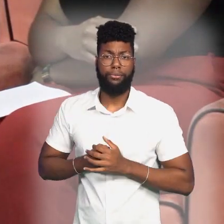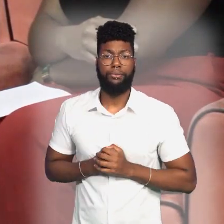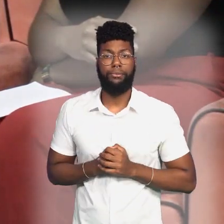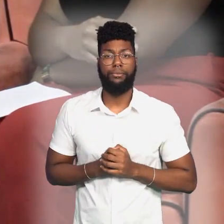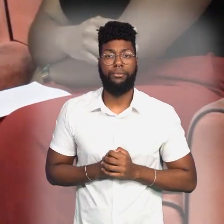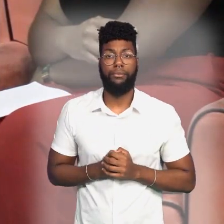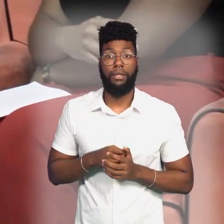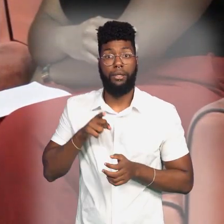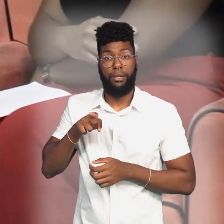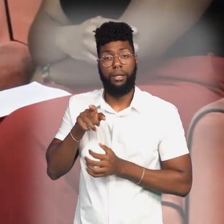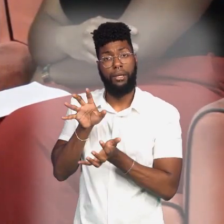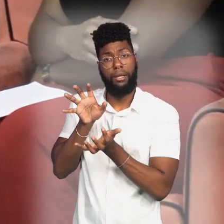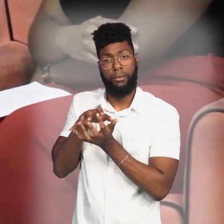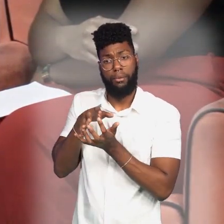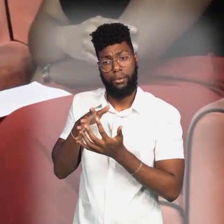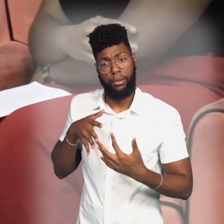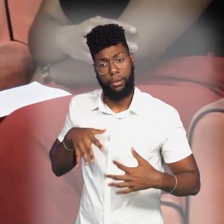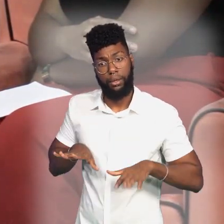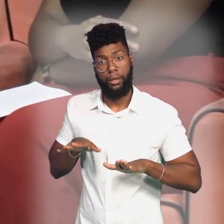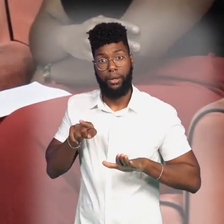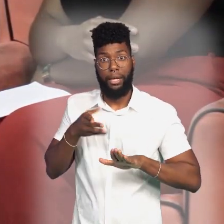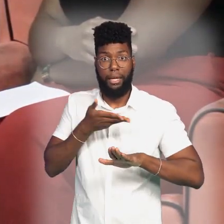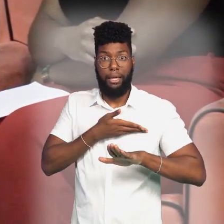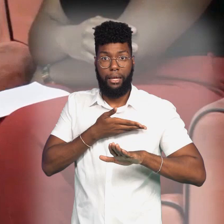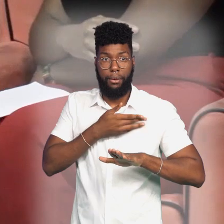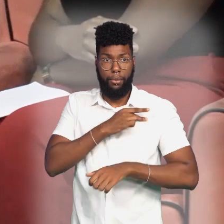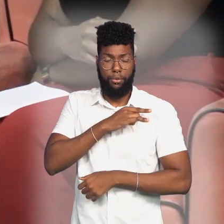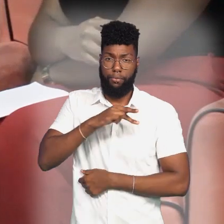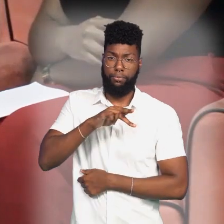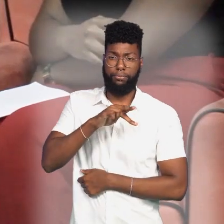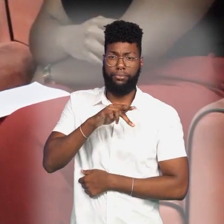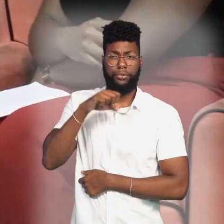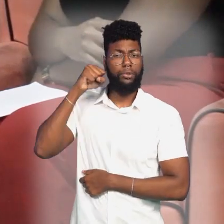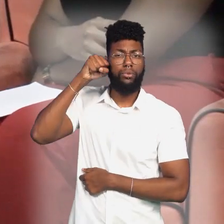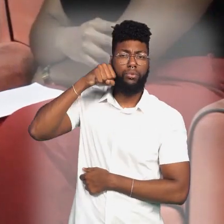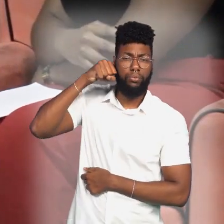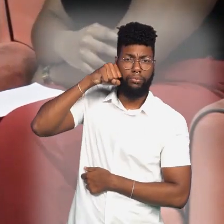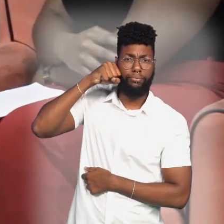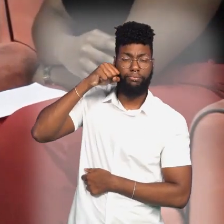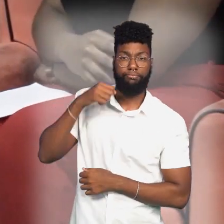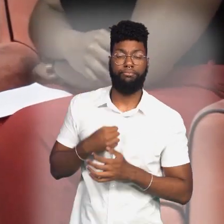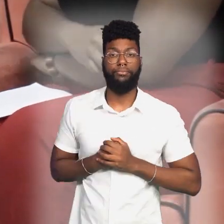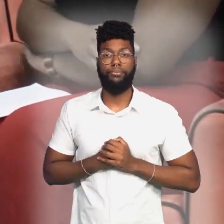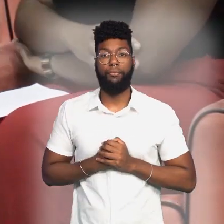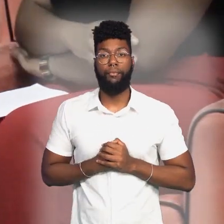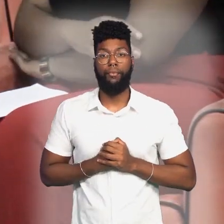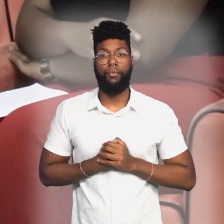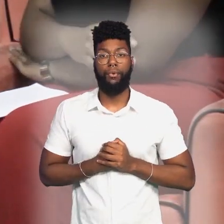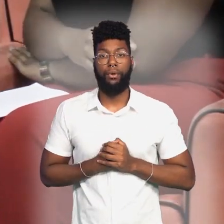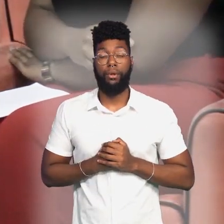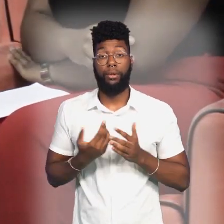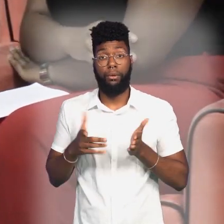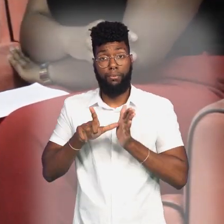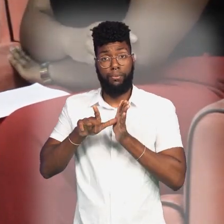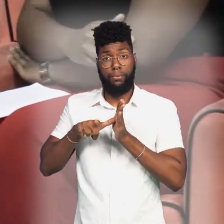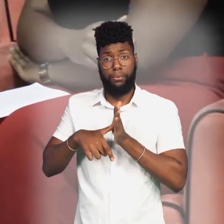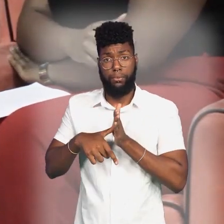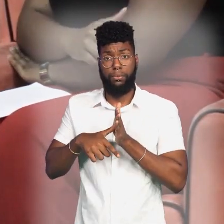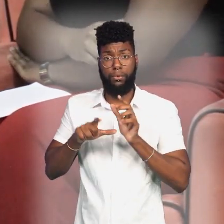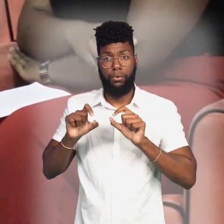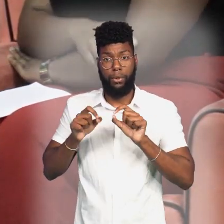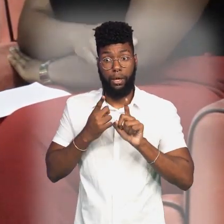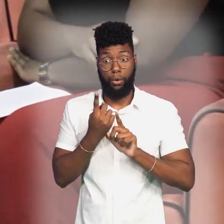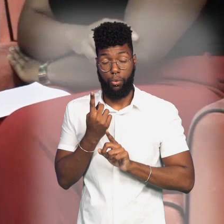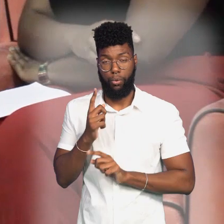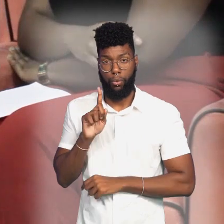E ele é pernambucano, então ele era muito amigo do presidente do Senegal, por ser homem de letra e tudo. E aí depois, um mês